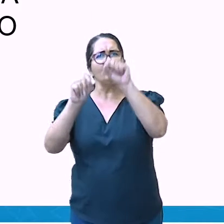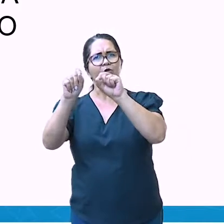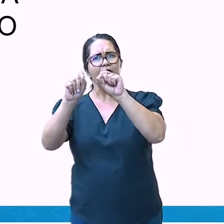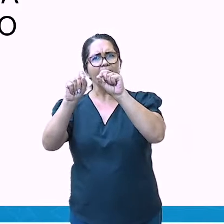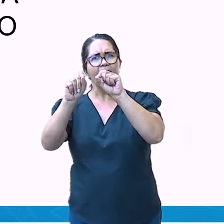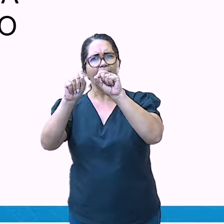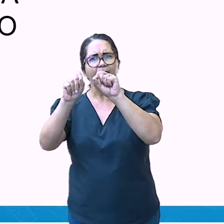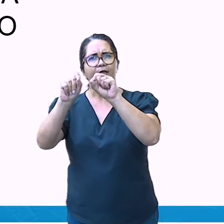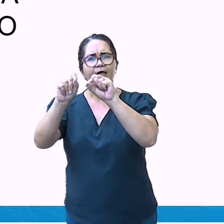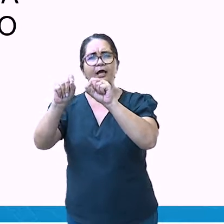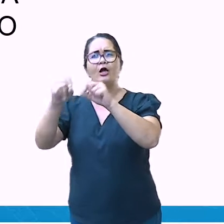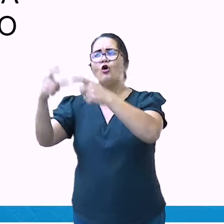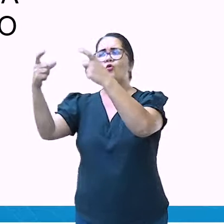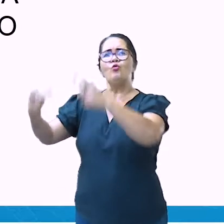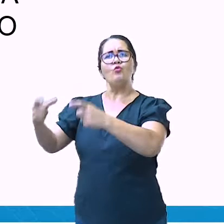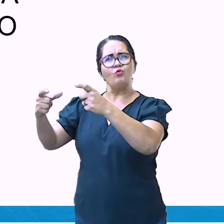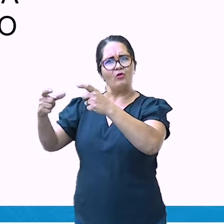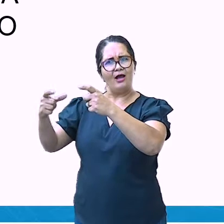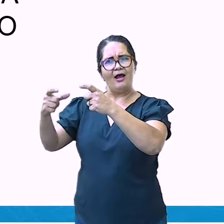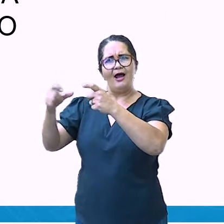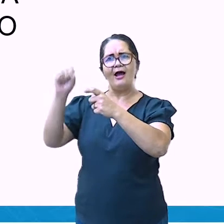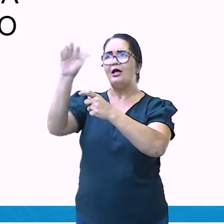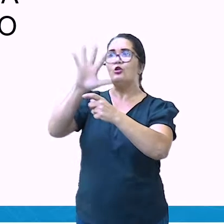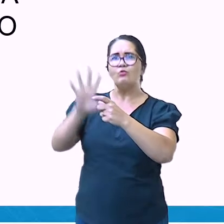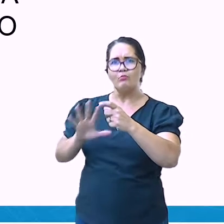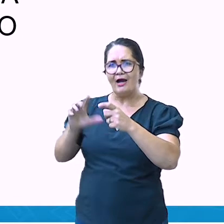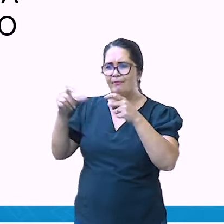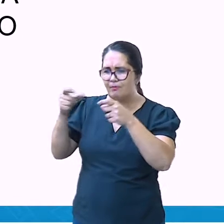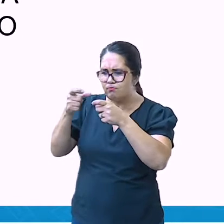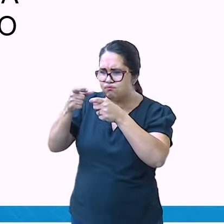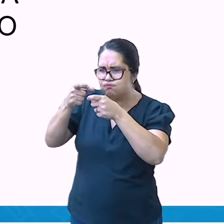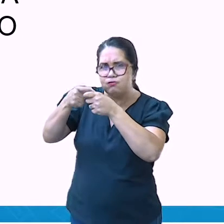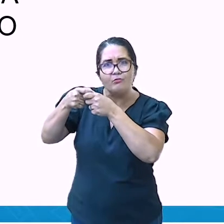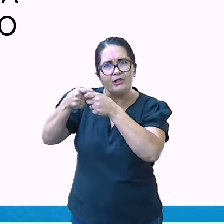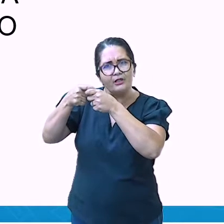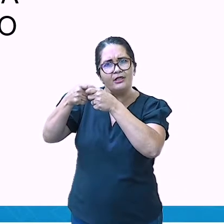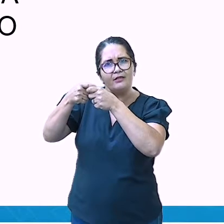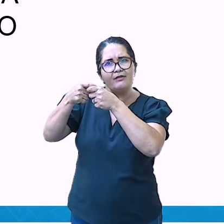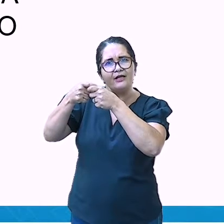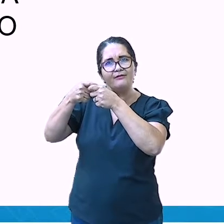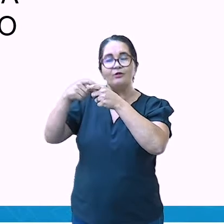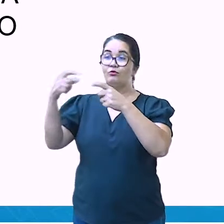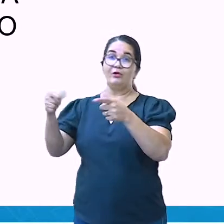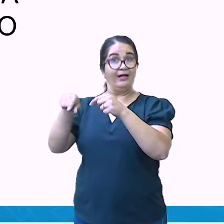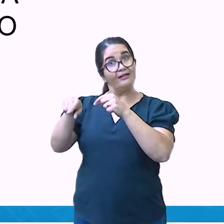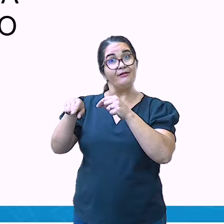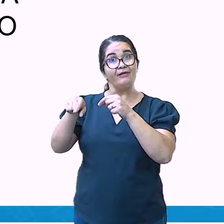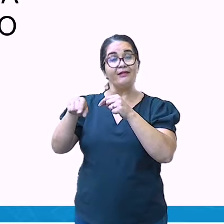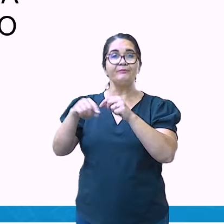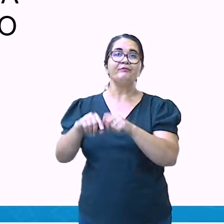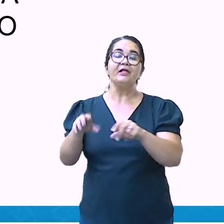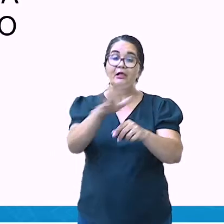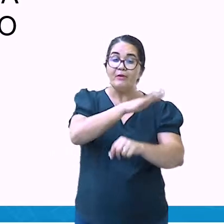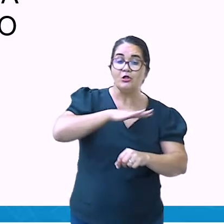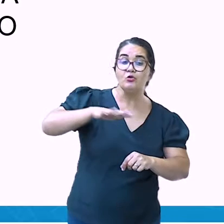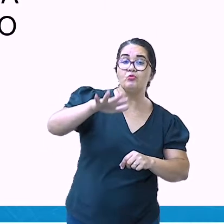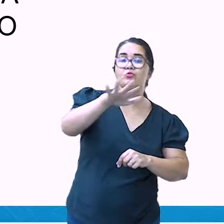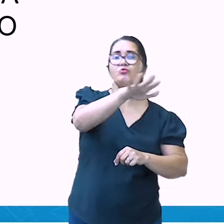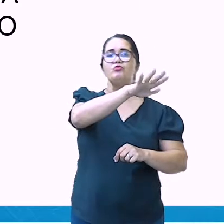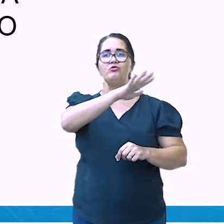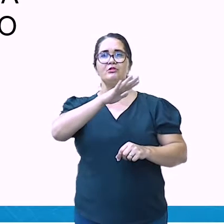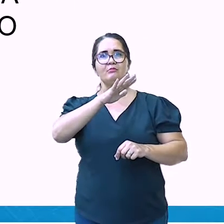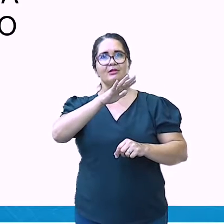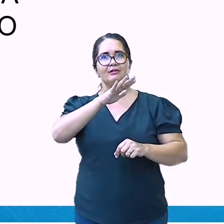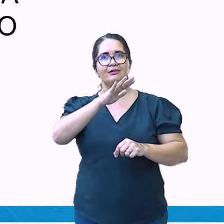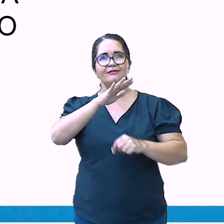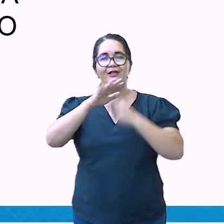reduzida uma determinada área da Terra ou do espaço geográfico. Então, através